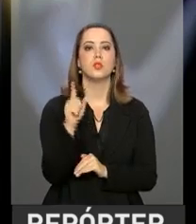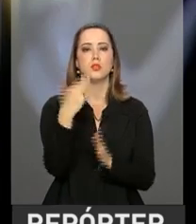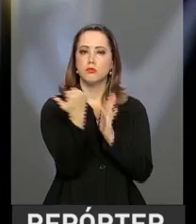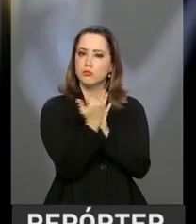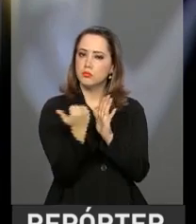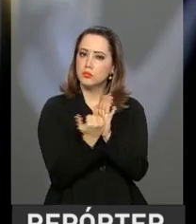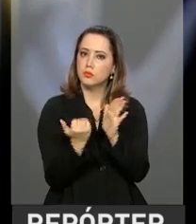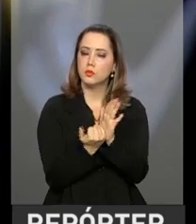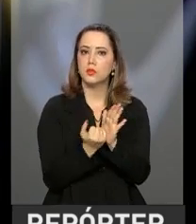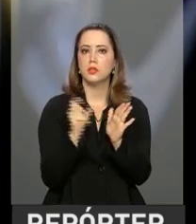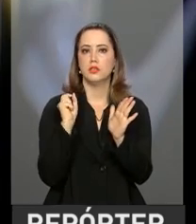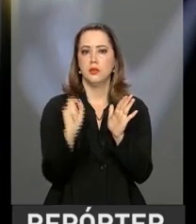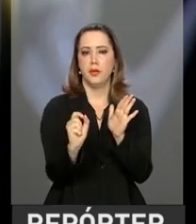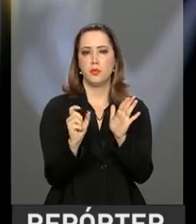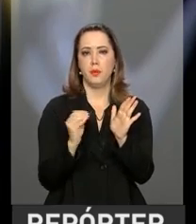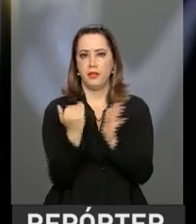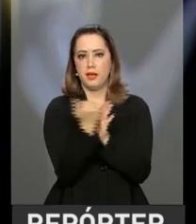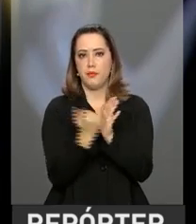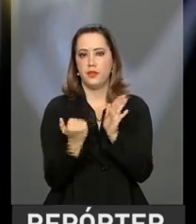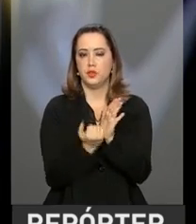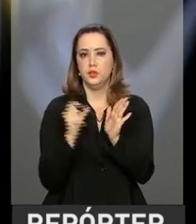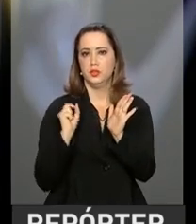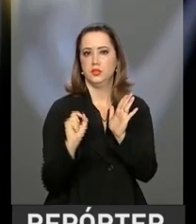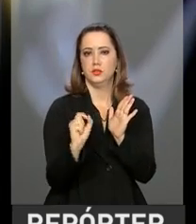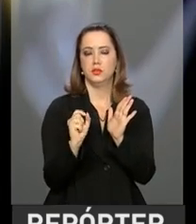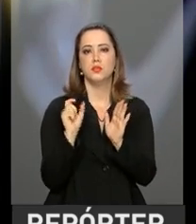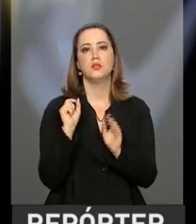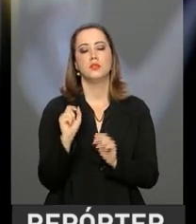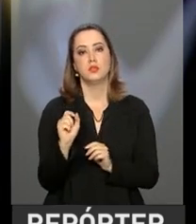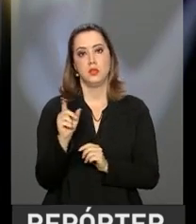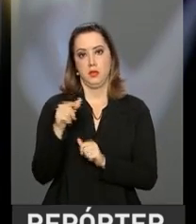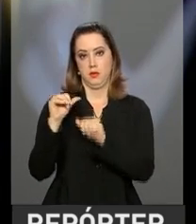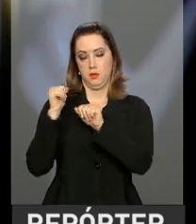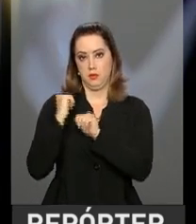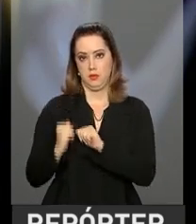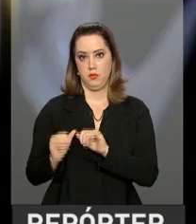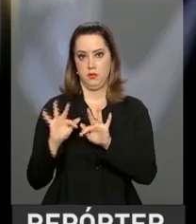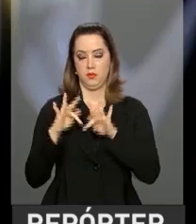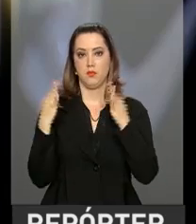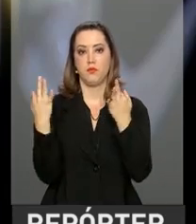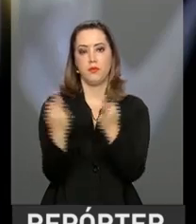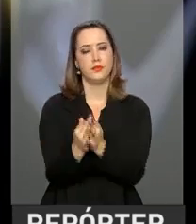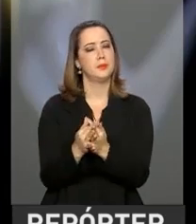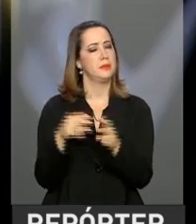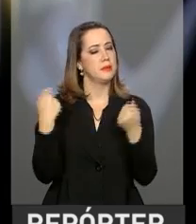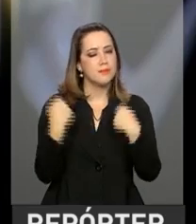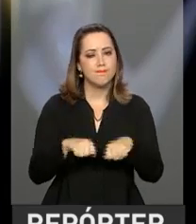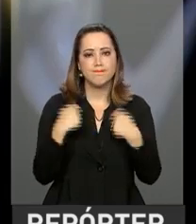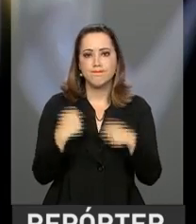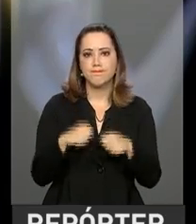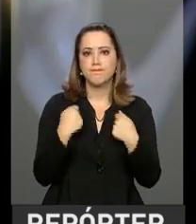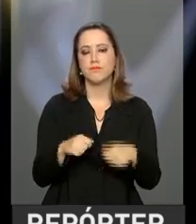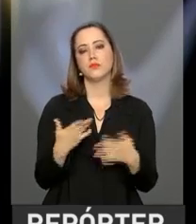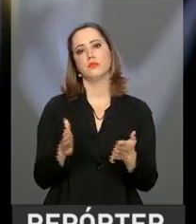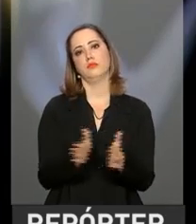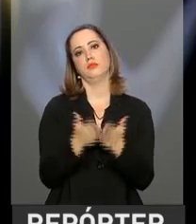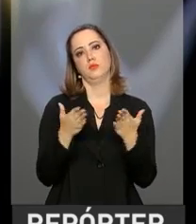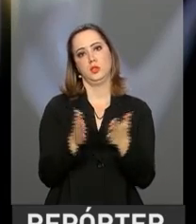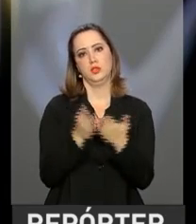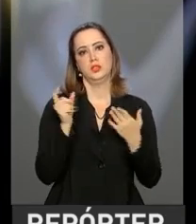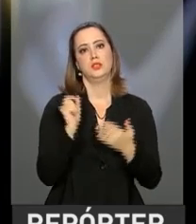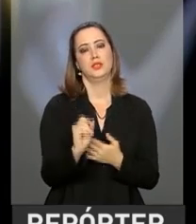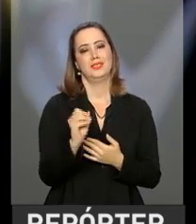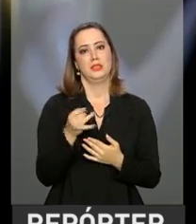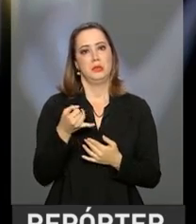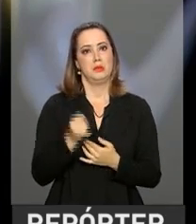programas voltados para uma ampla rede de proteção social né paraas famílias realmente mais citadas porque não caiam